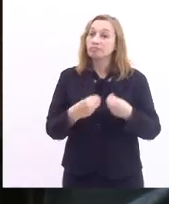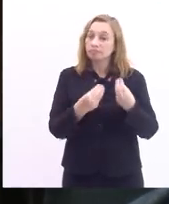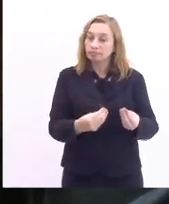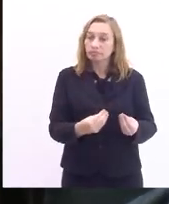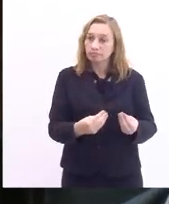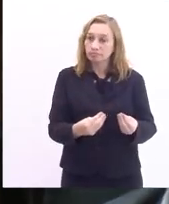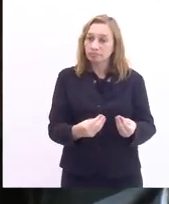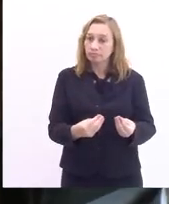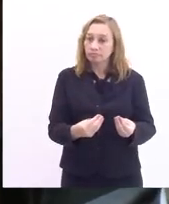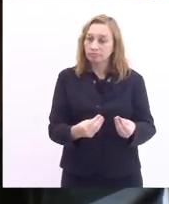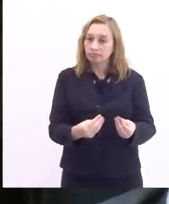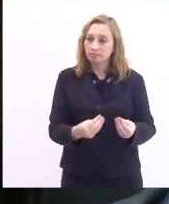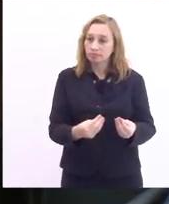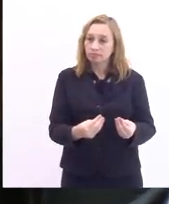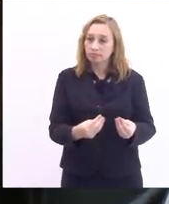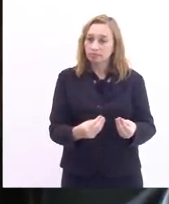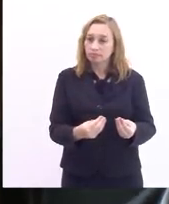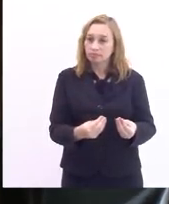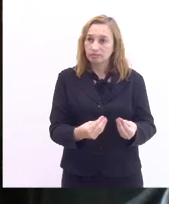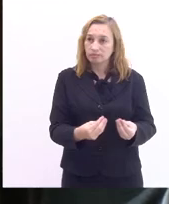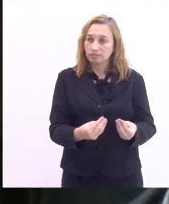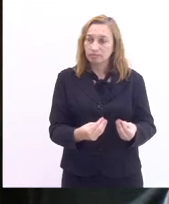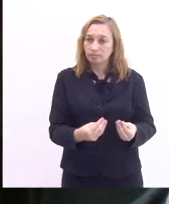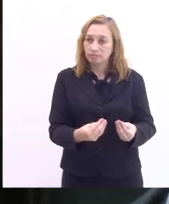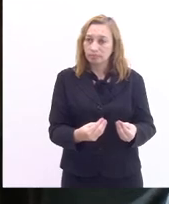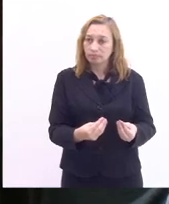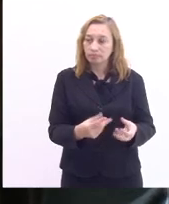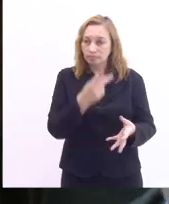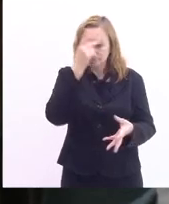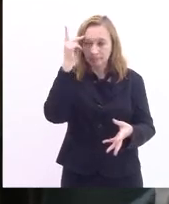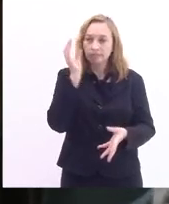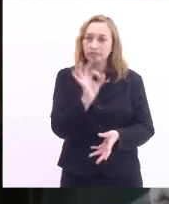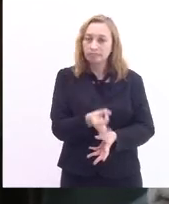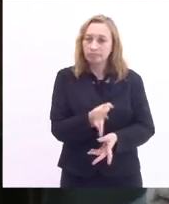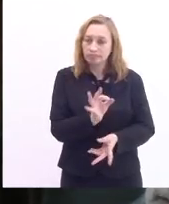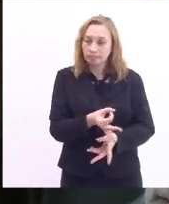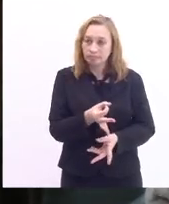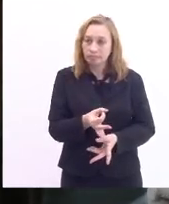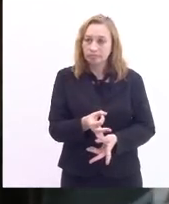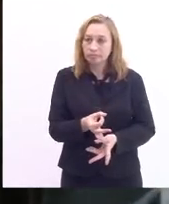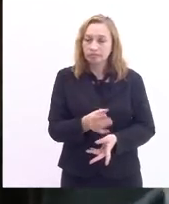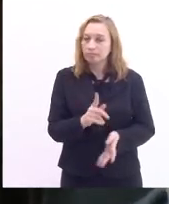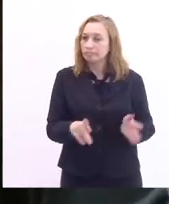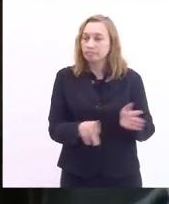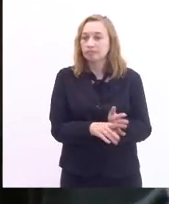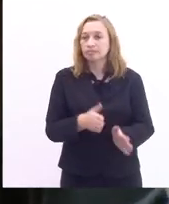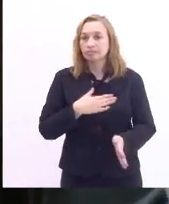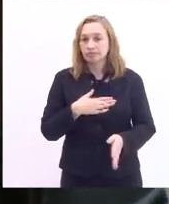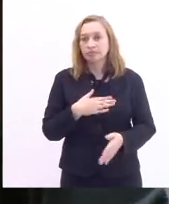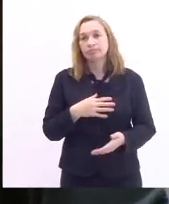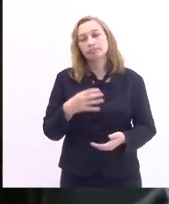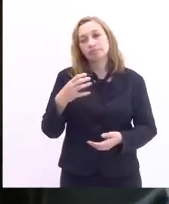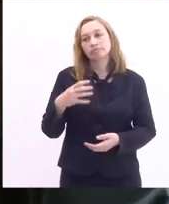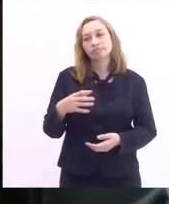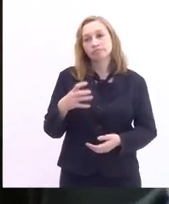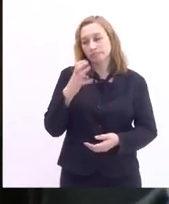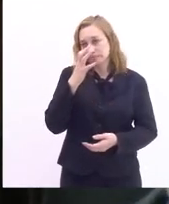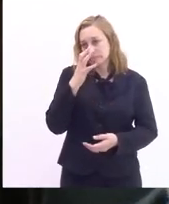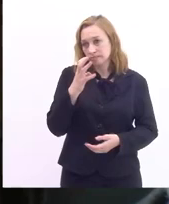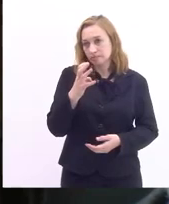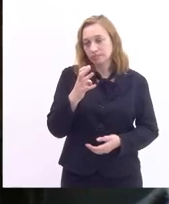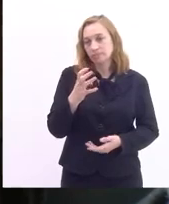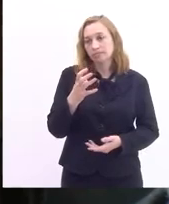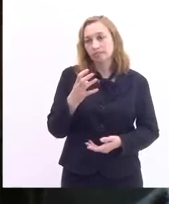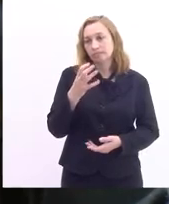ela na primeira banca de jornal porque ela não me pertencia e assim mesmo poderia ser acusado de tecido